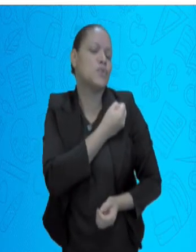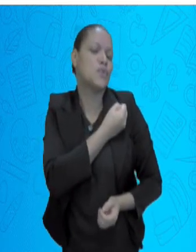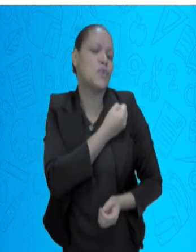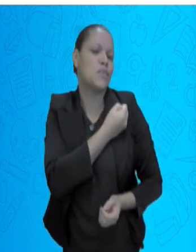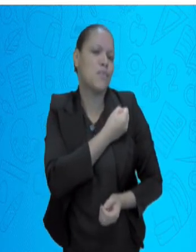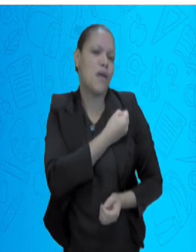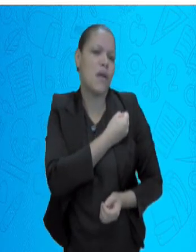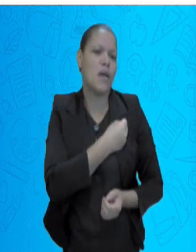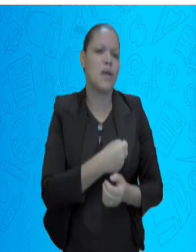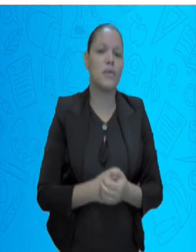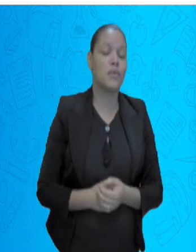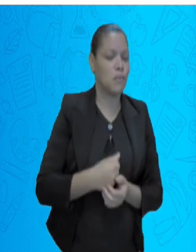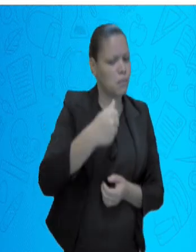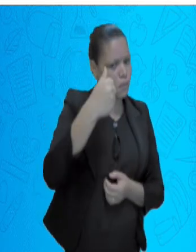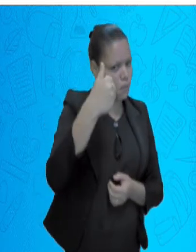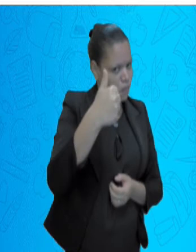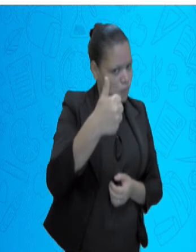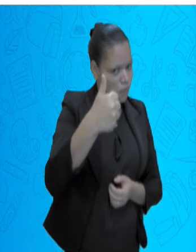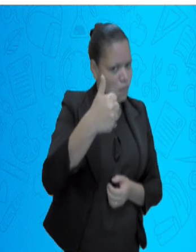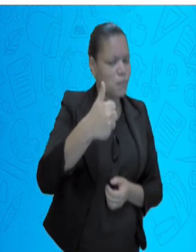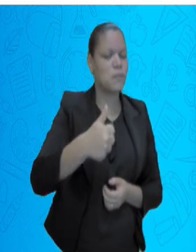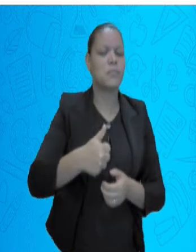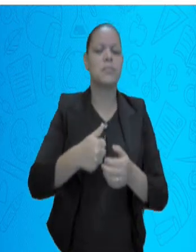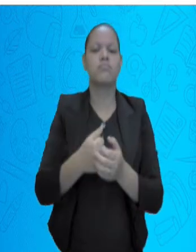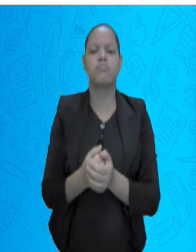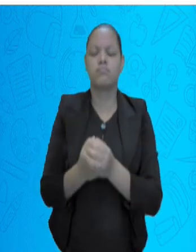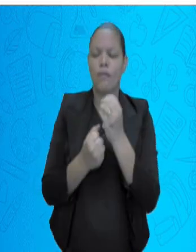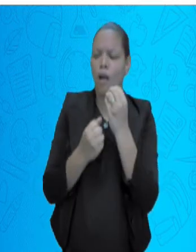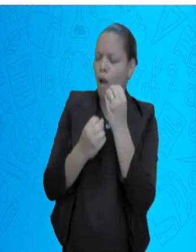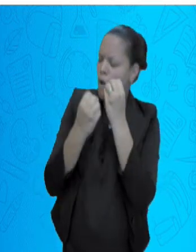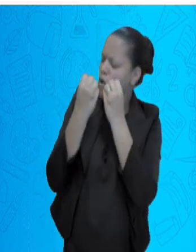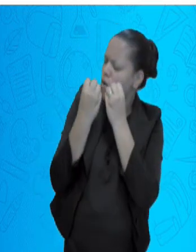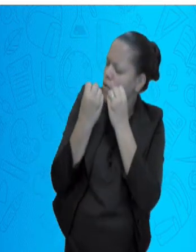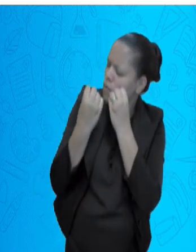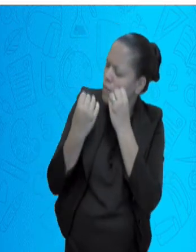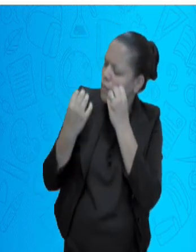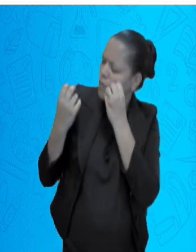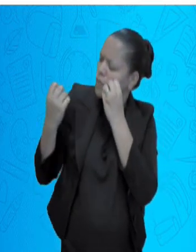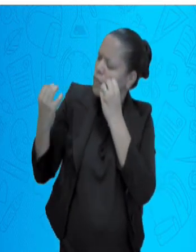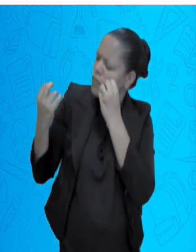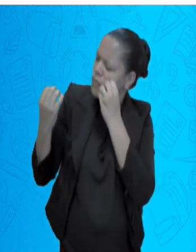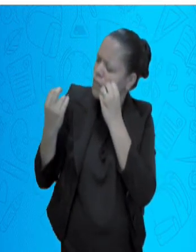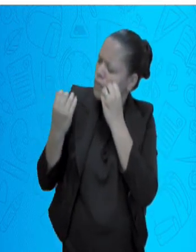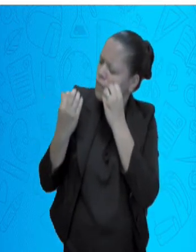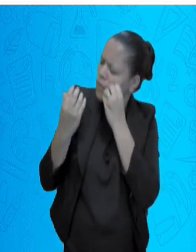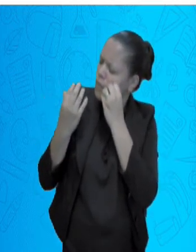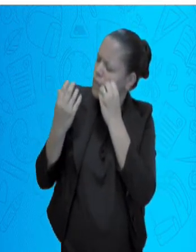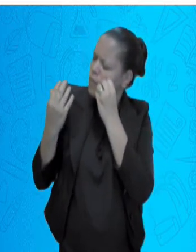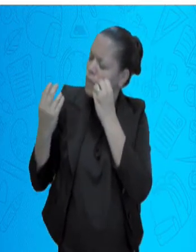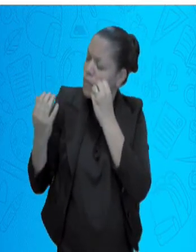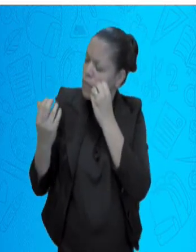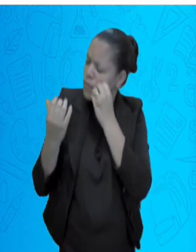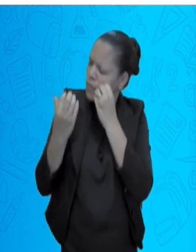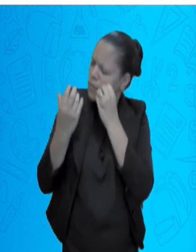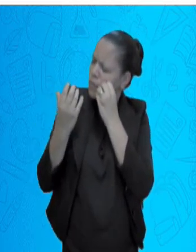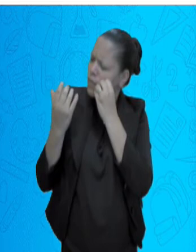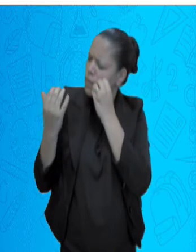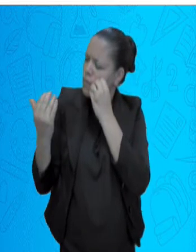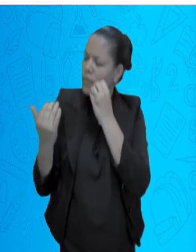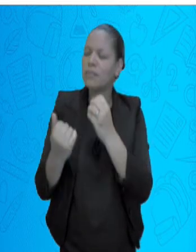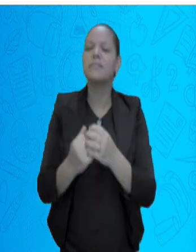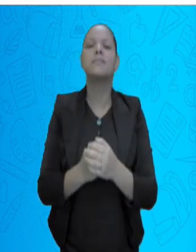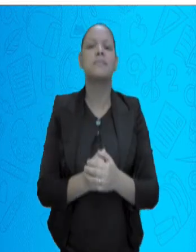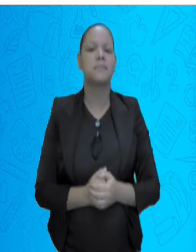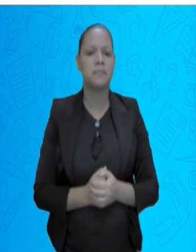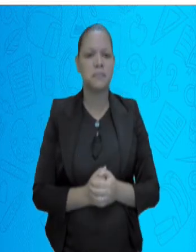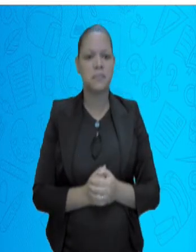flauta doce. Vocês podem comprá-la, custa baratinho em lojas de instrumento musical e até em